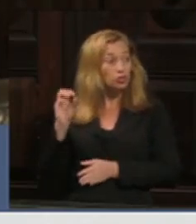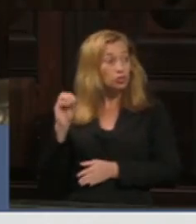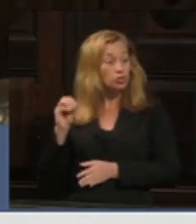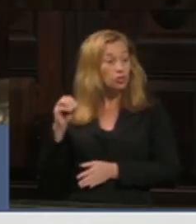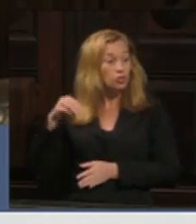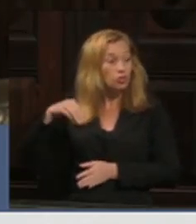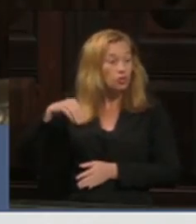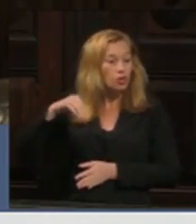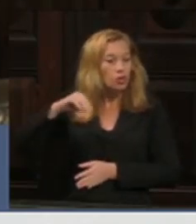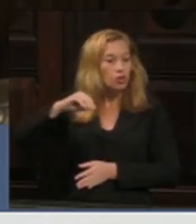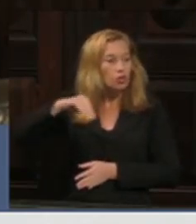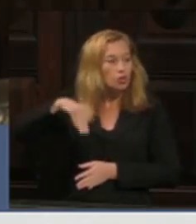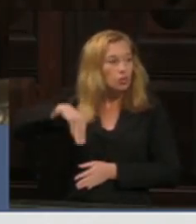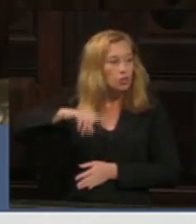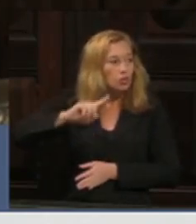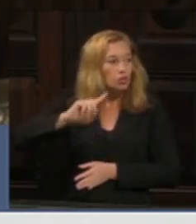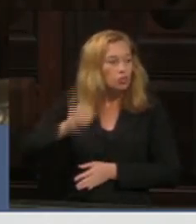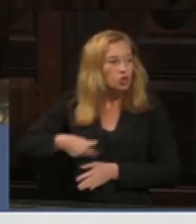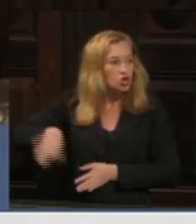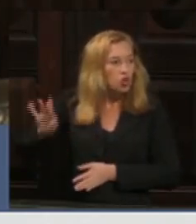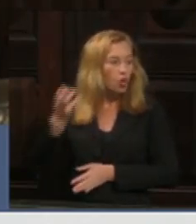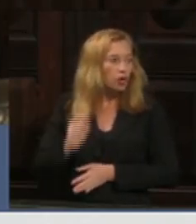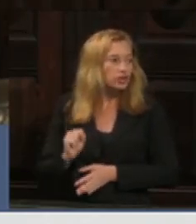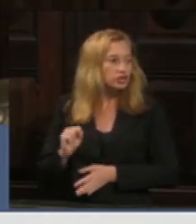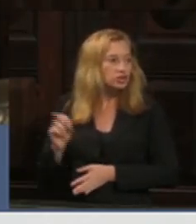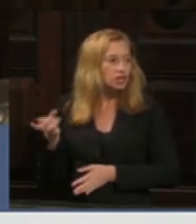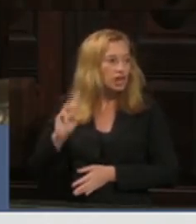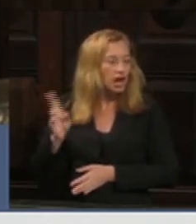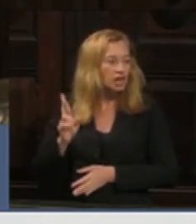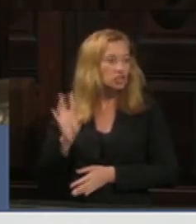8 milhões de reais só tem